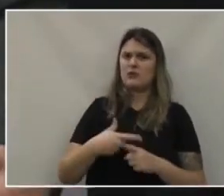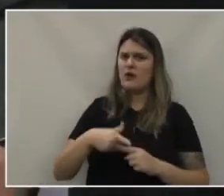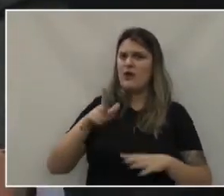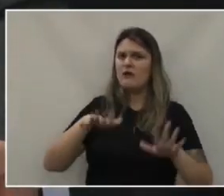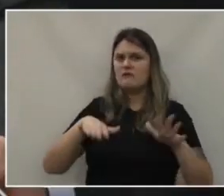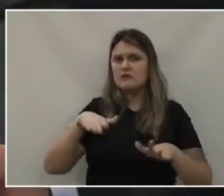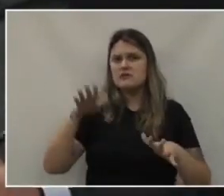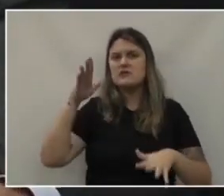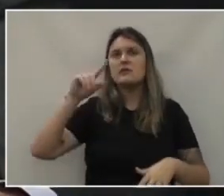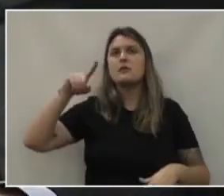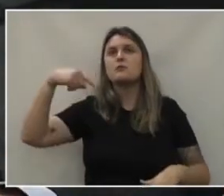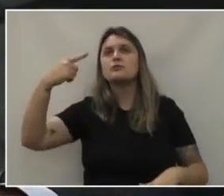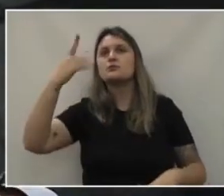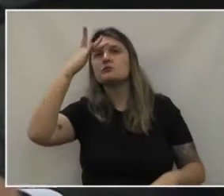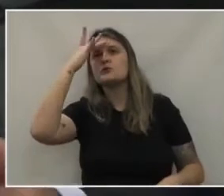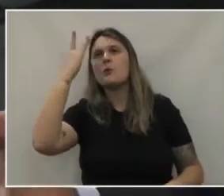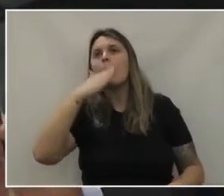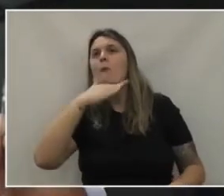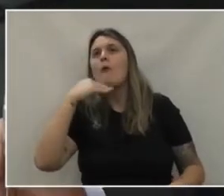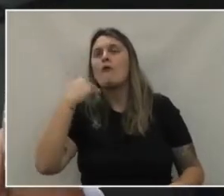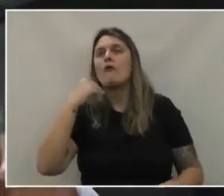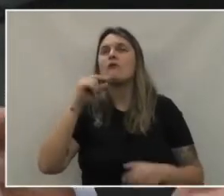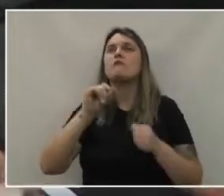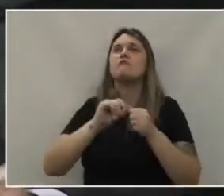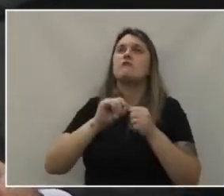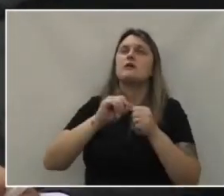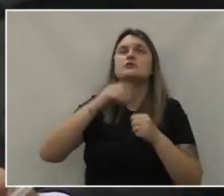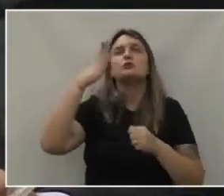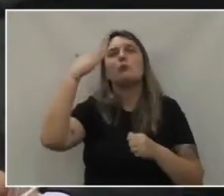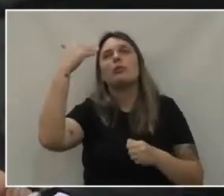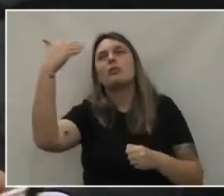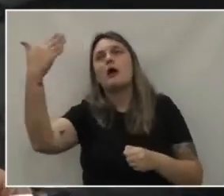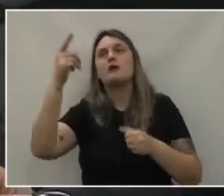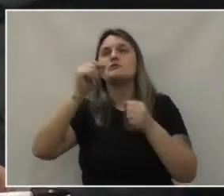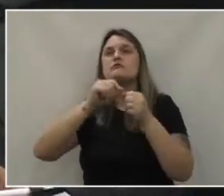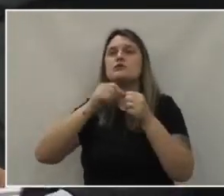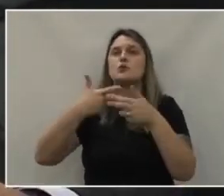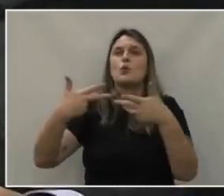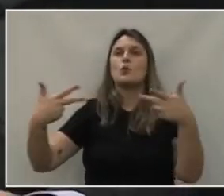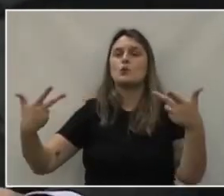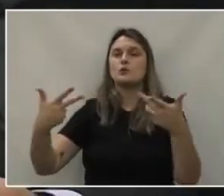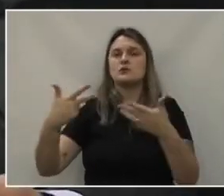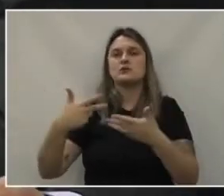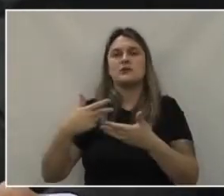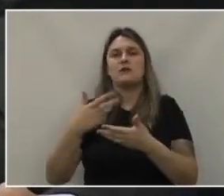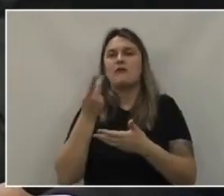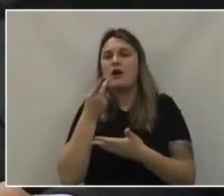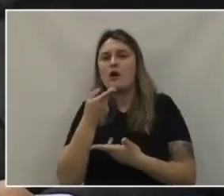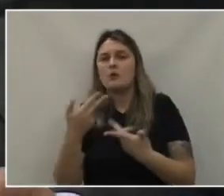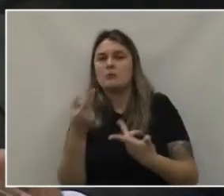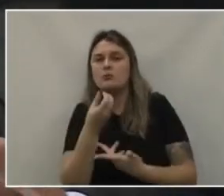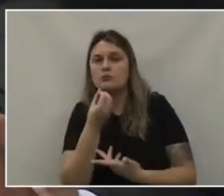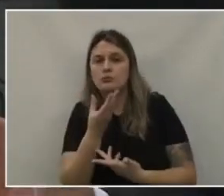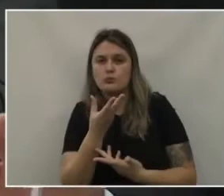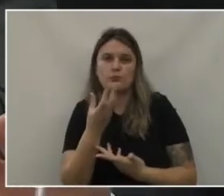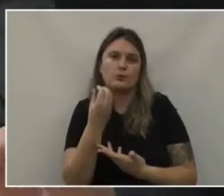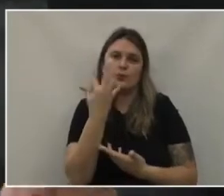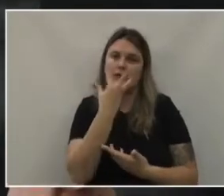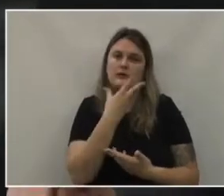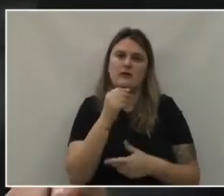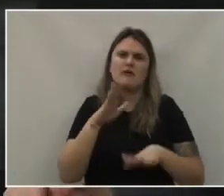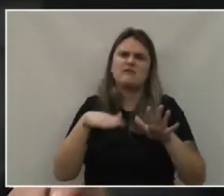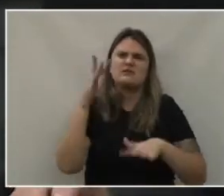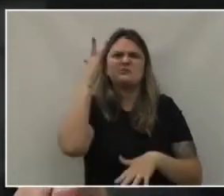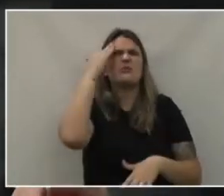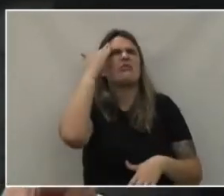muitos, depois que a pessoa se vai, aí faz a moção, quando a pessoa não pode nem